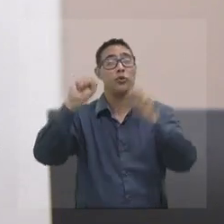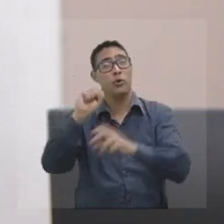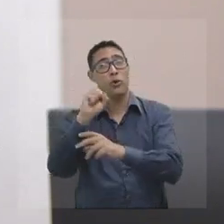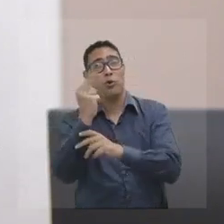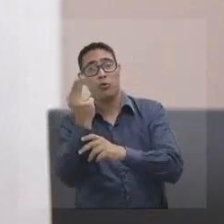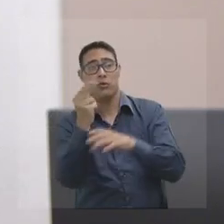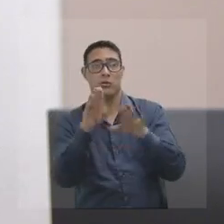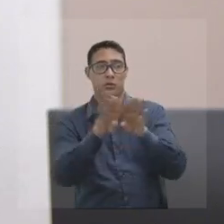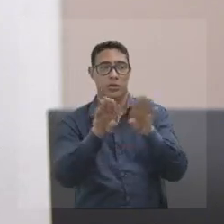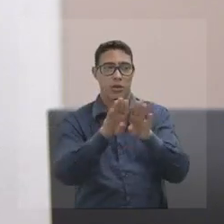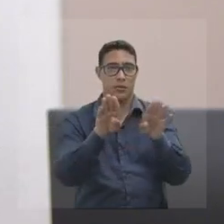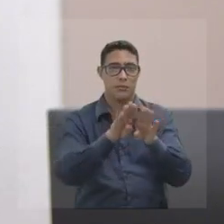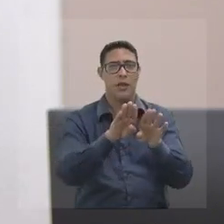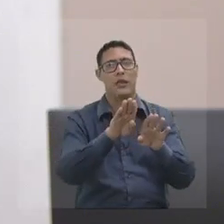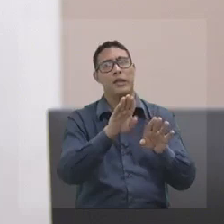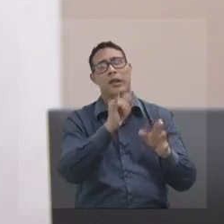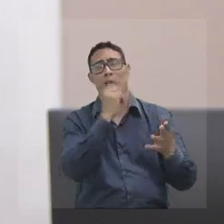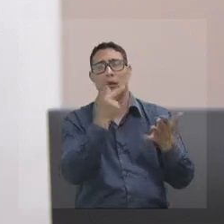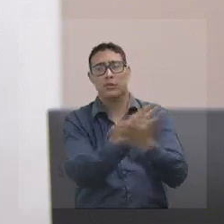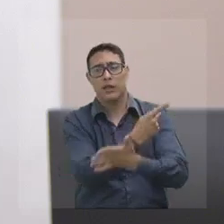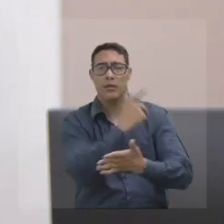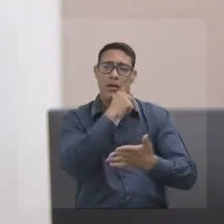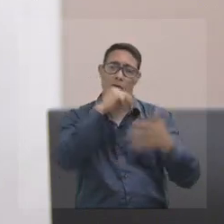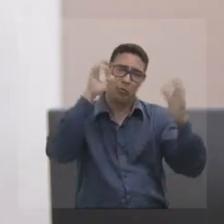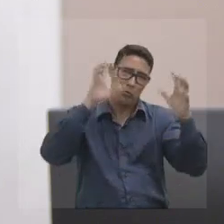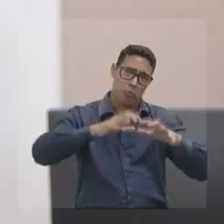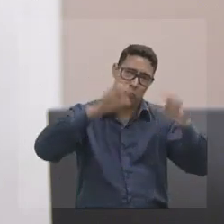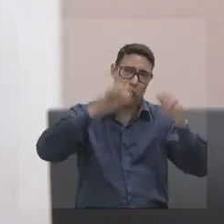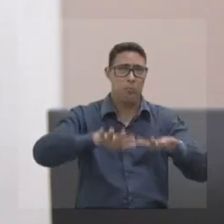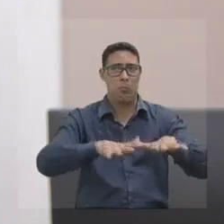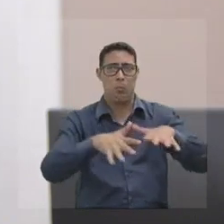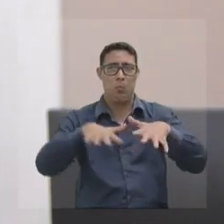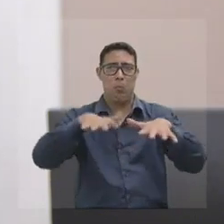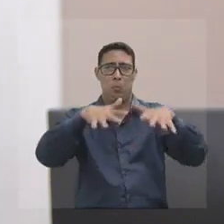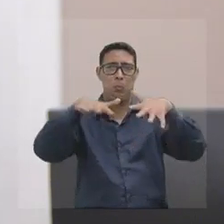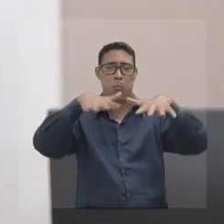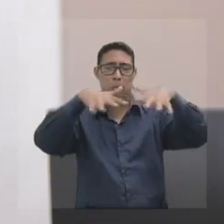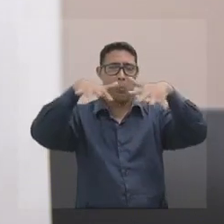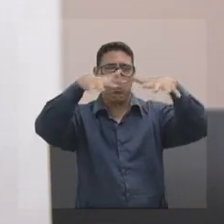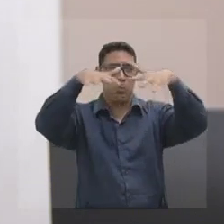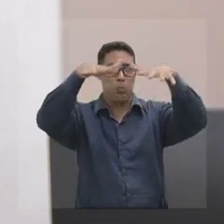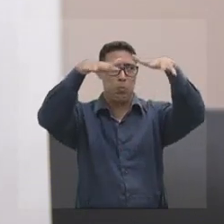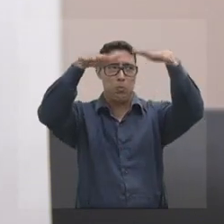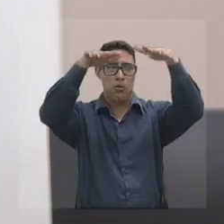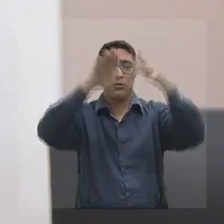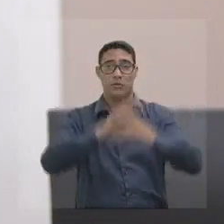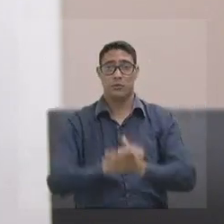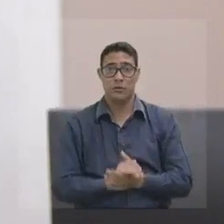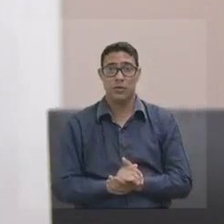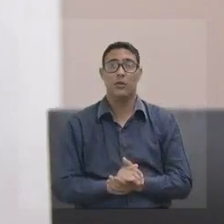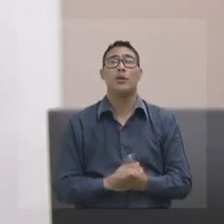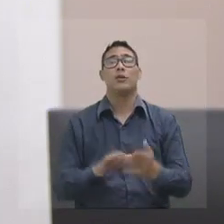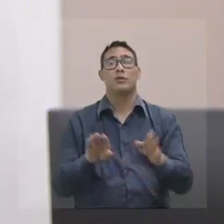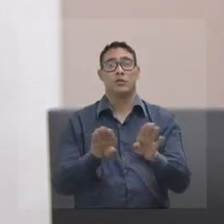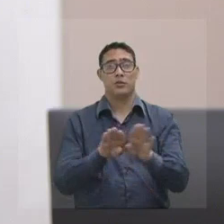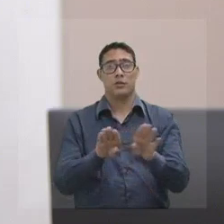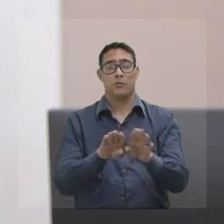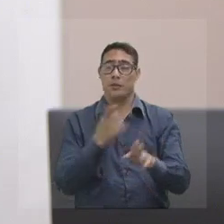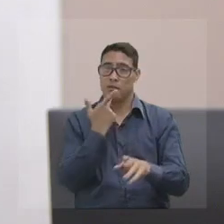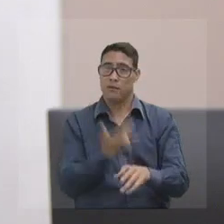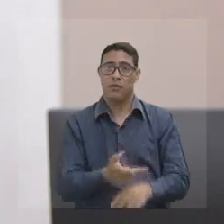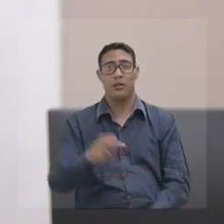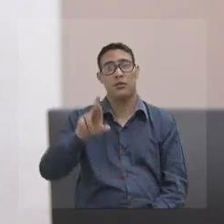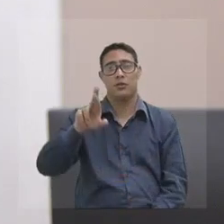é cheias que impactam os nossos municípios aqui então também falando um pouco sobre a rede